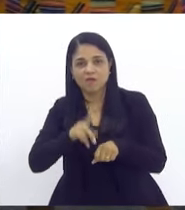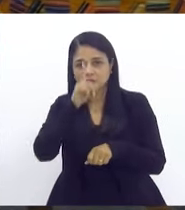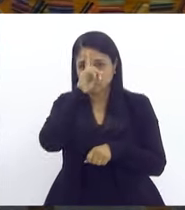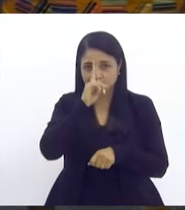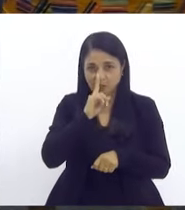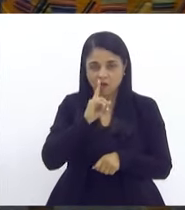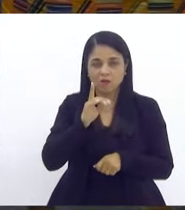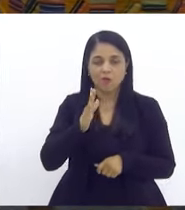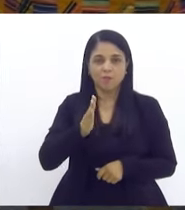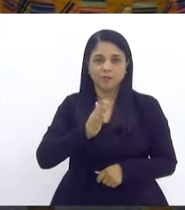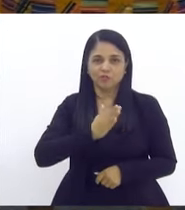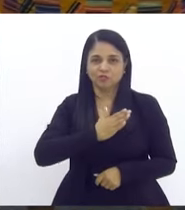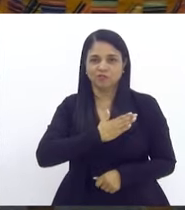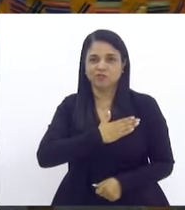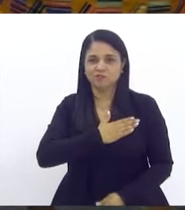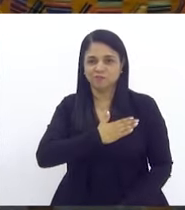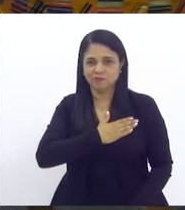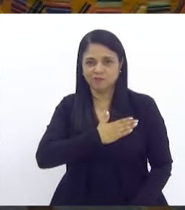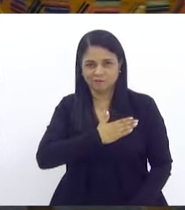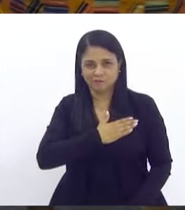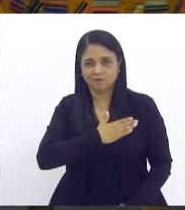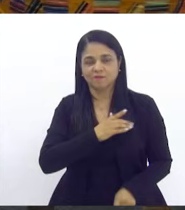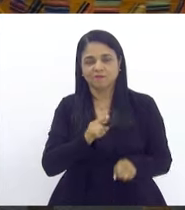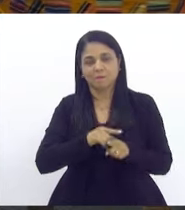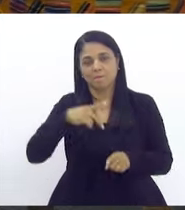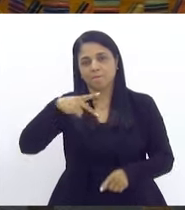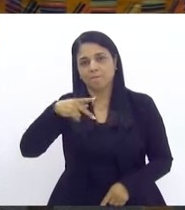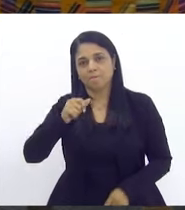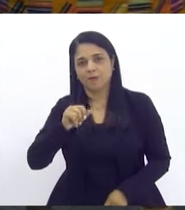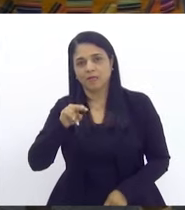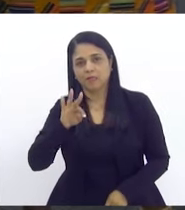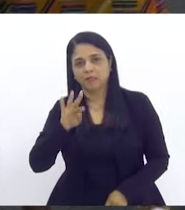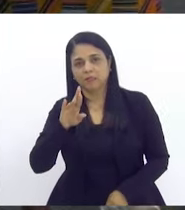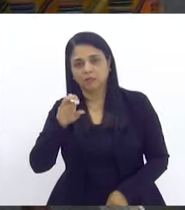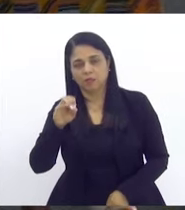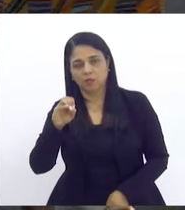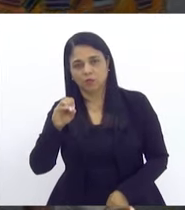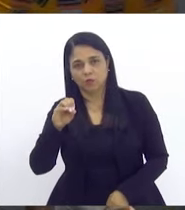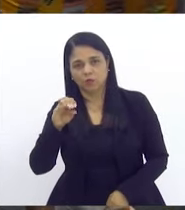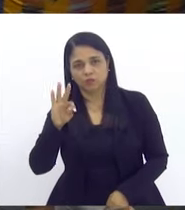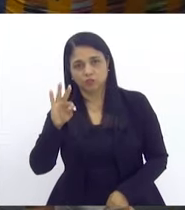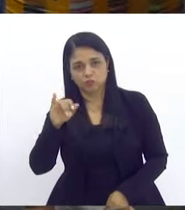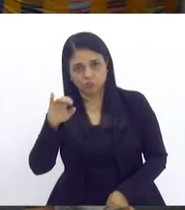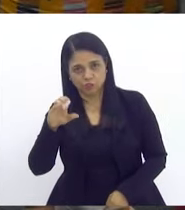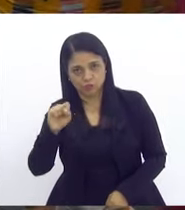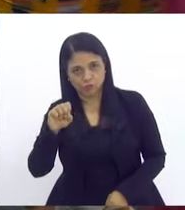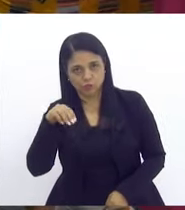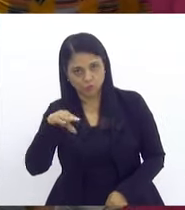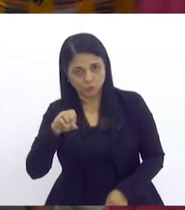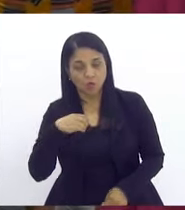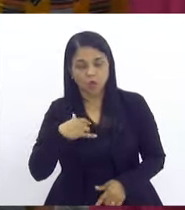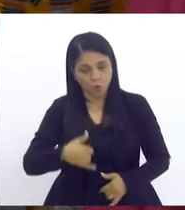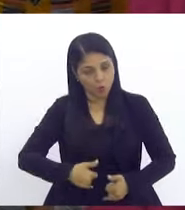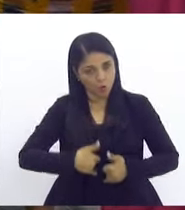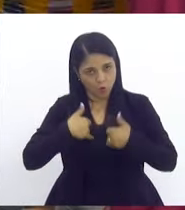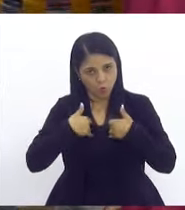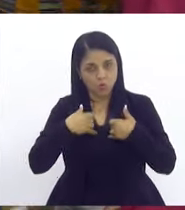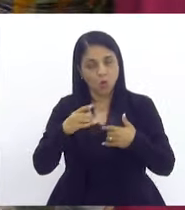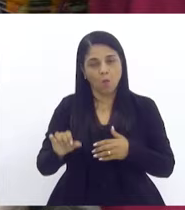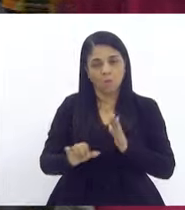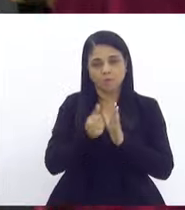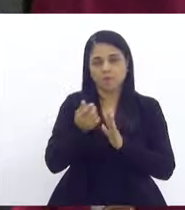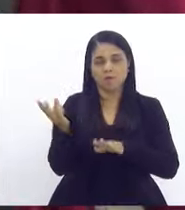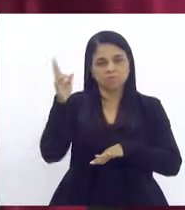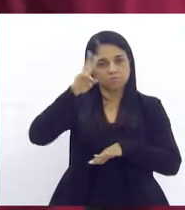patriotismo. Não me surpreende esse tipo de manifestação, mas fica aqui a alusão que eu faço com muito orgulho ao 1º Batalhão